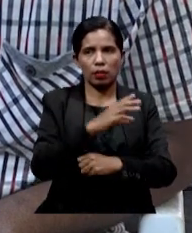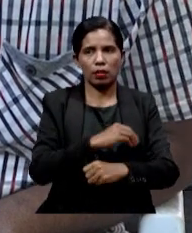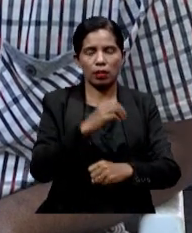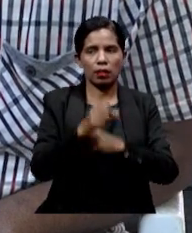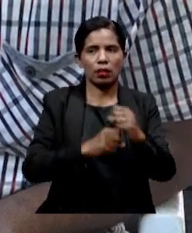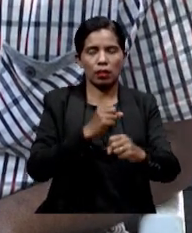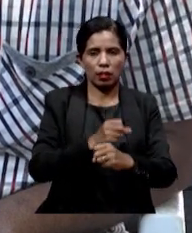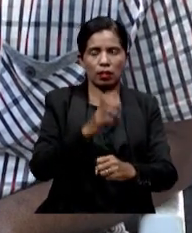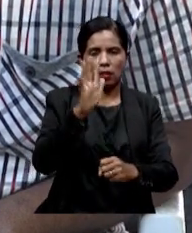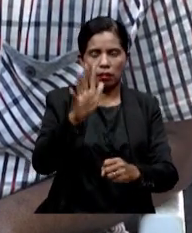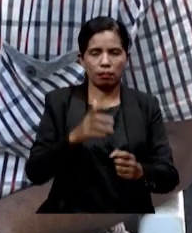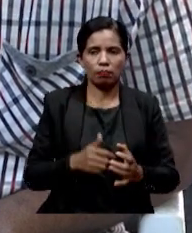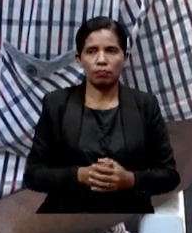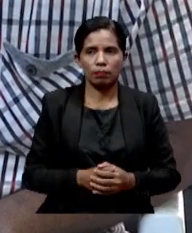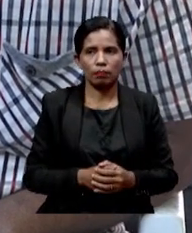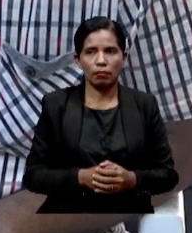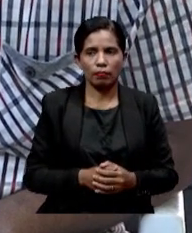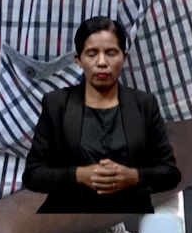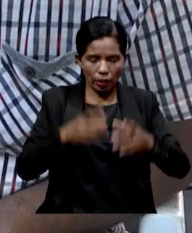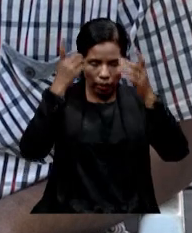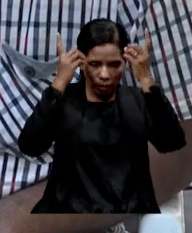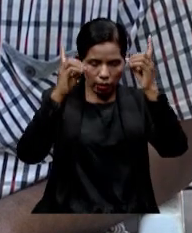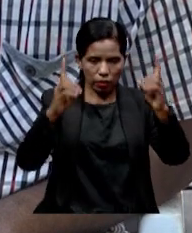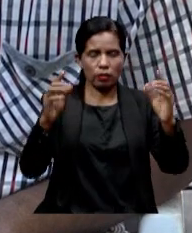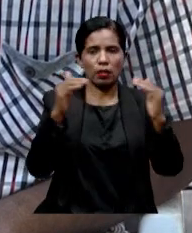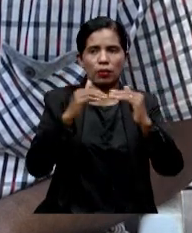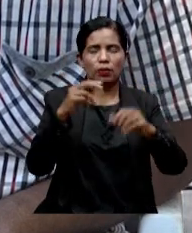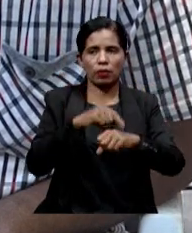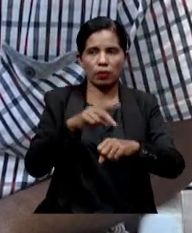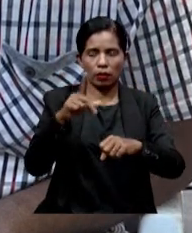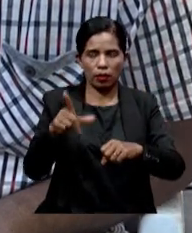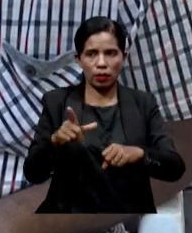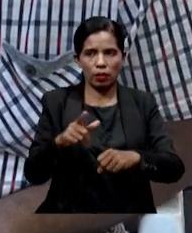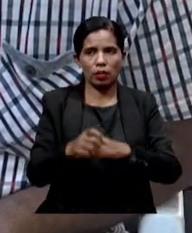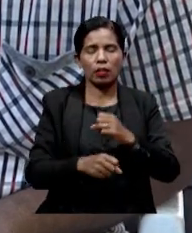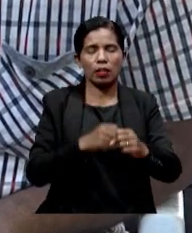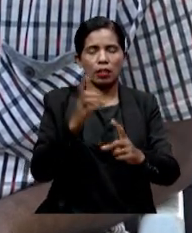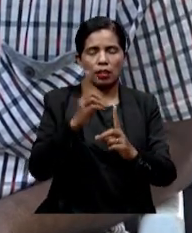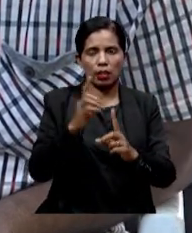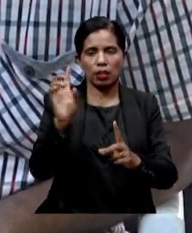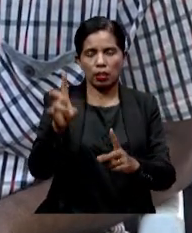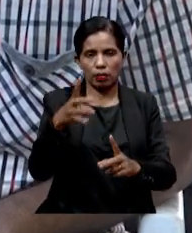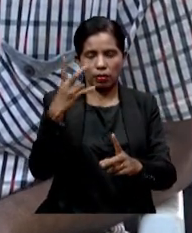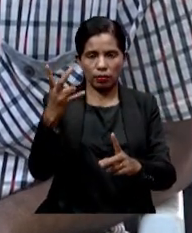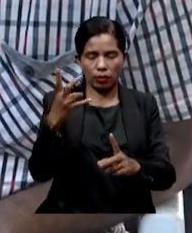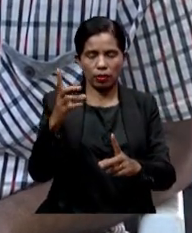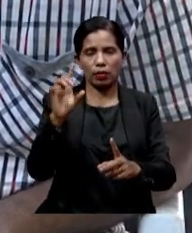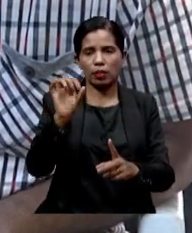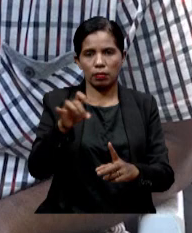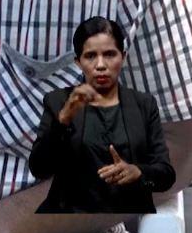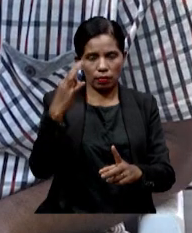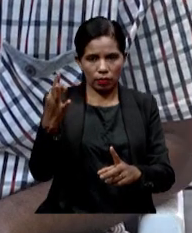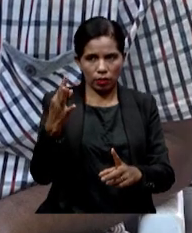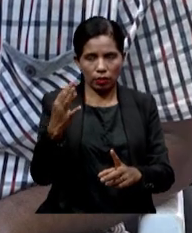lima. Depois, desão encontro nacional, ia dia 18, to dia 19